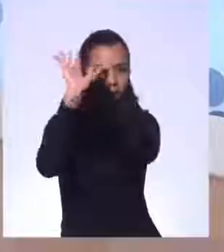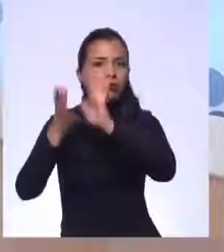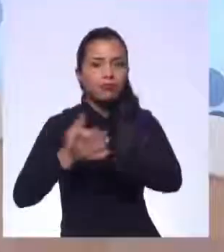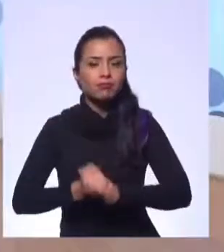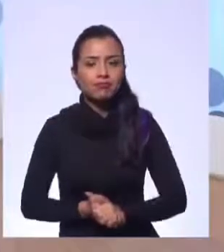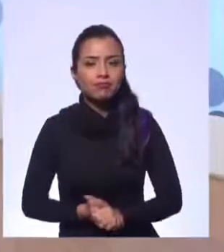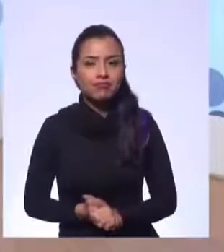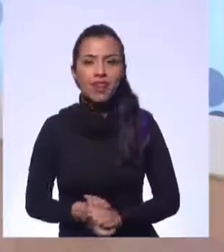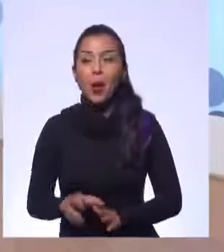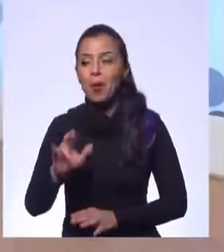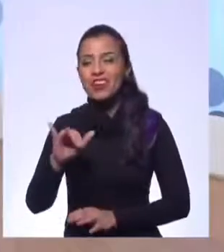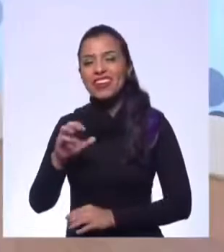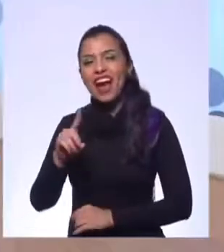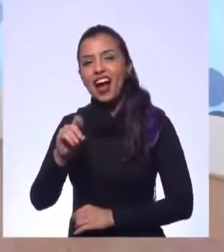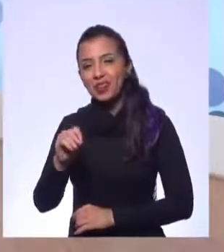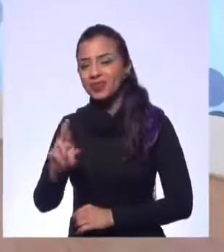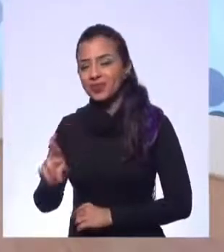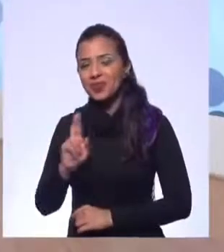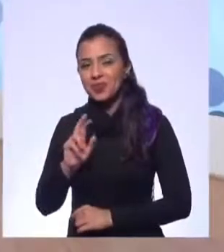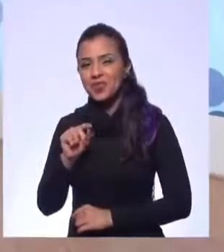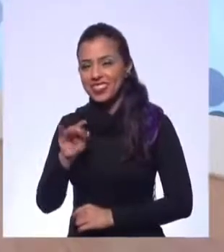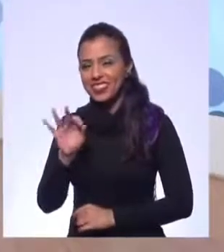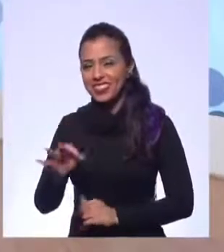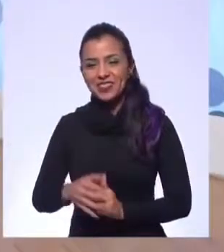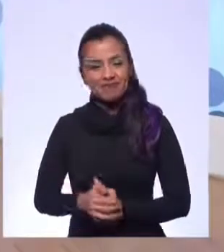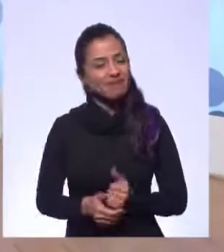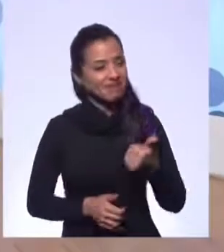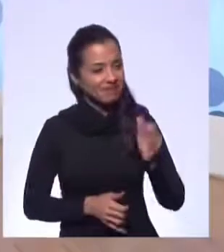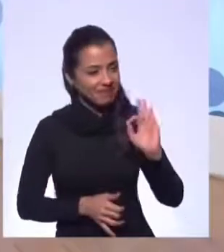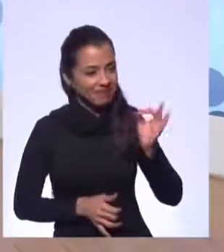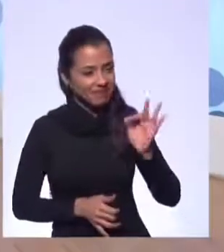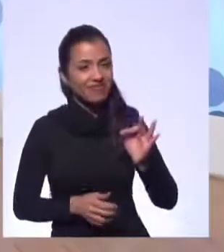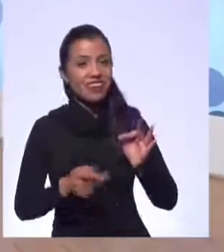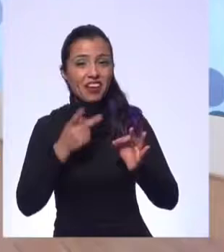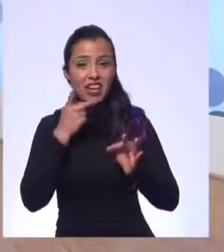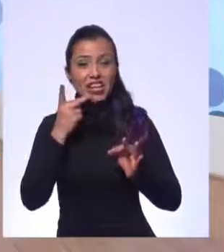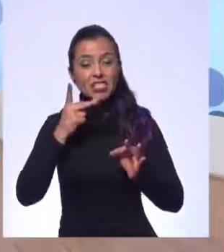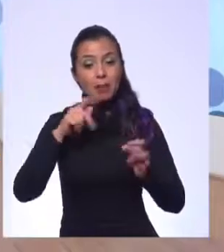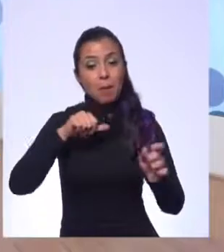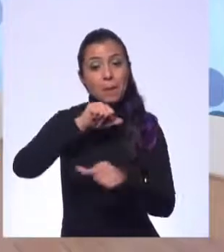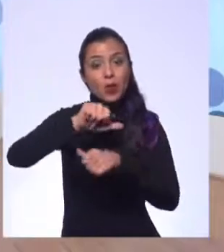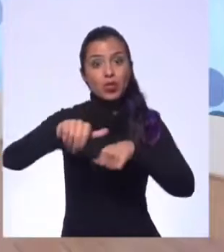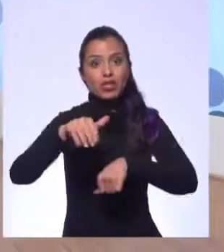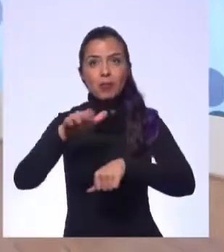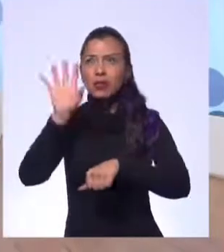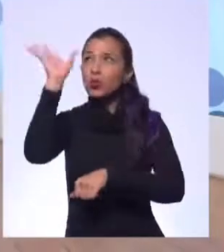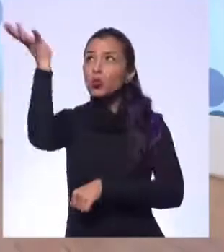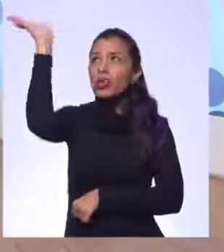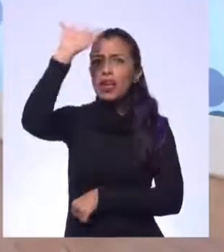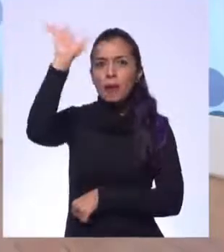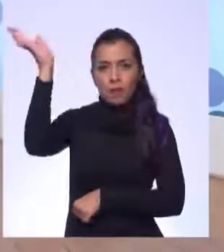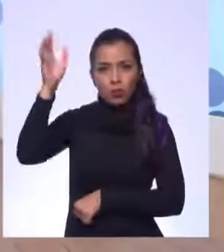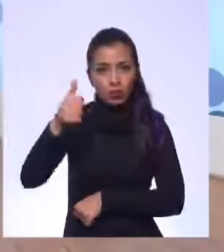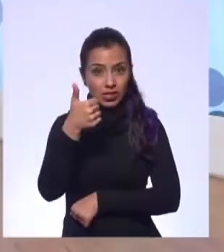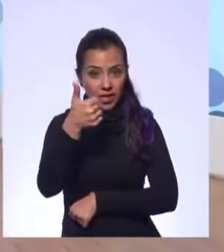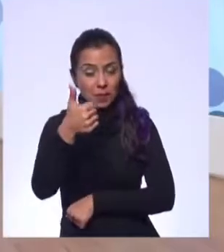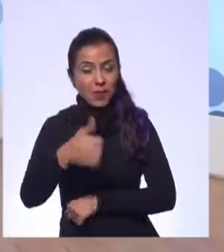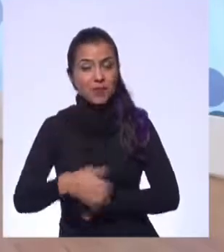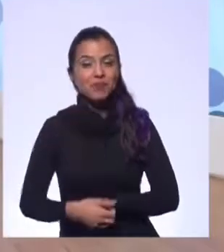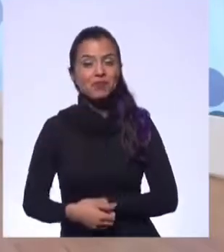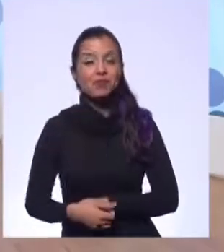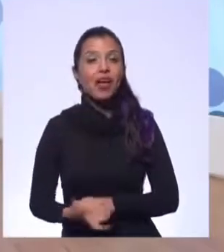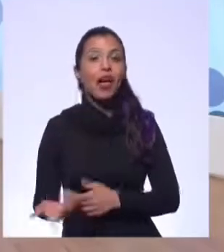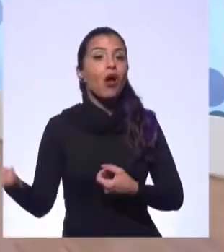isso. Né? Em outras palavras, também está certo falar que é sobre a mudança climática, ok? Nós vamos voltar ali